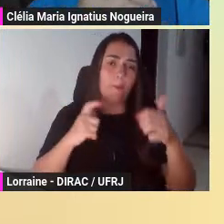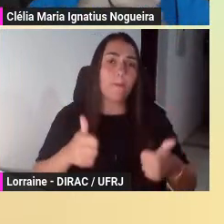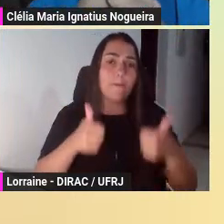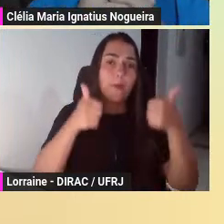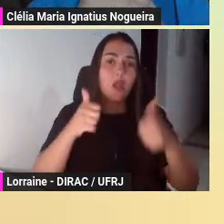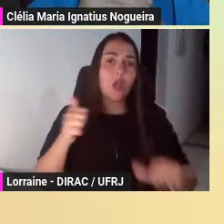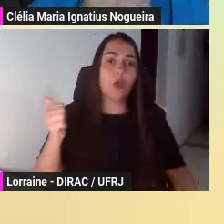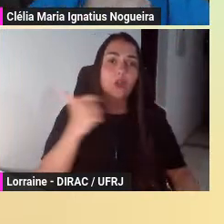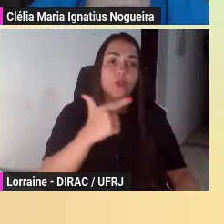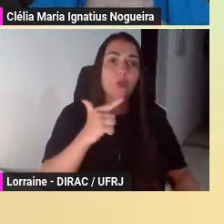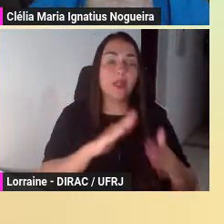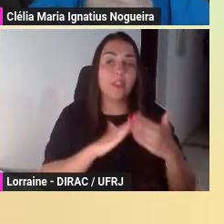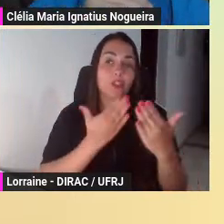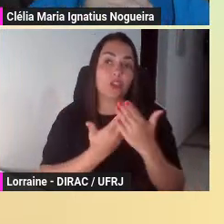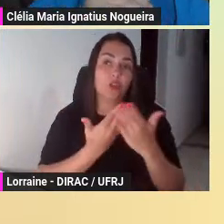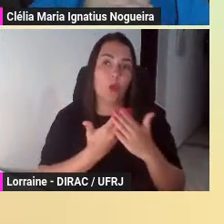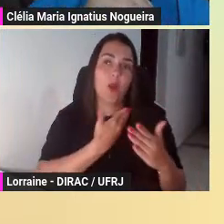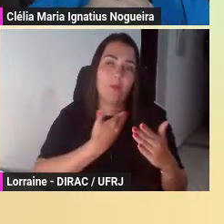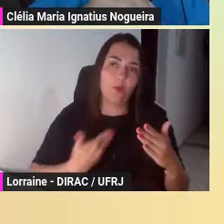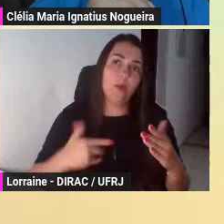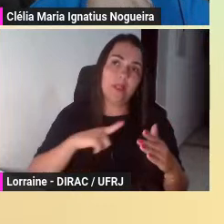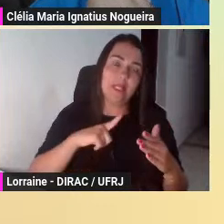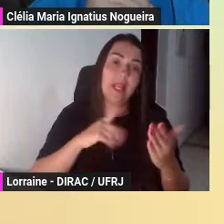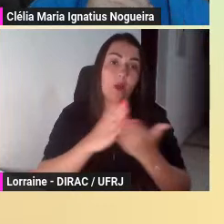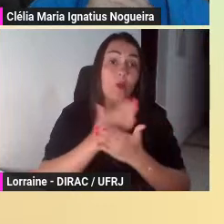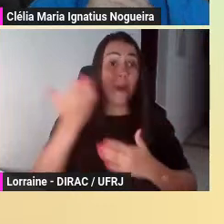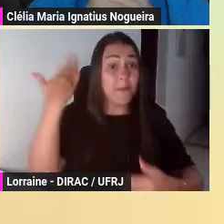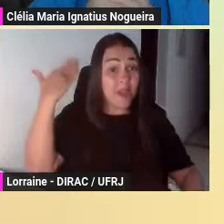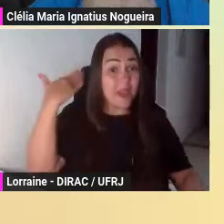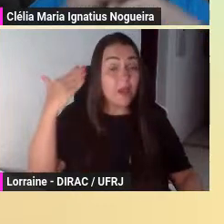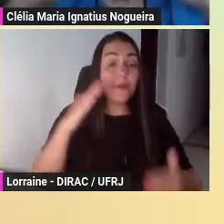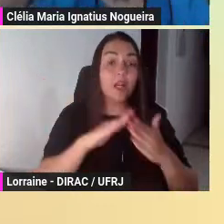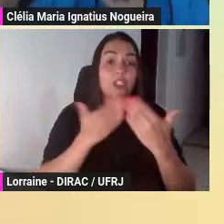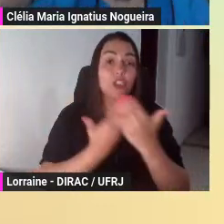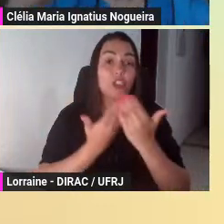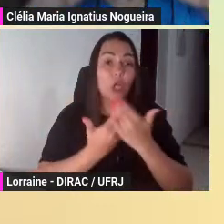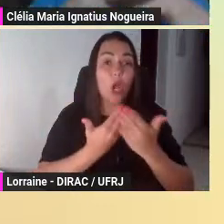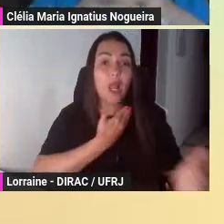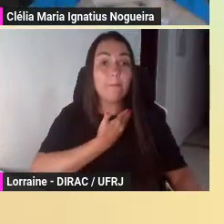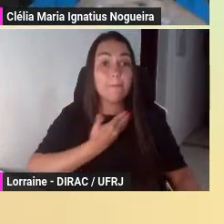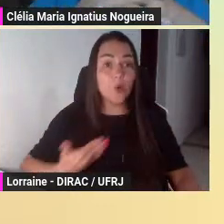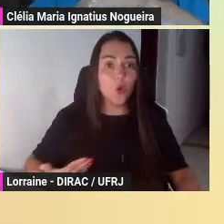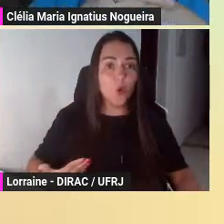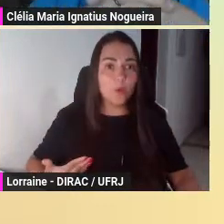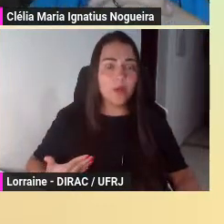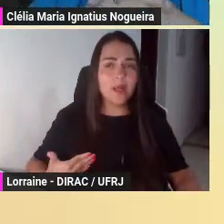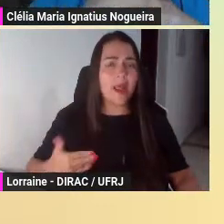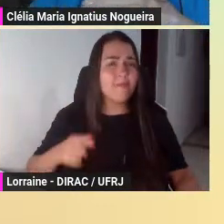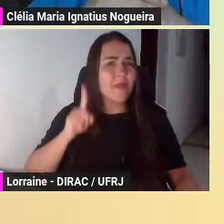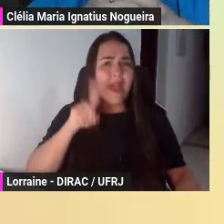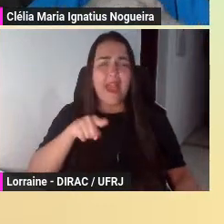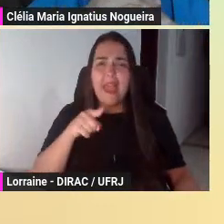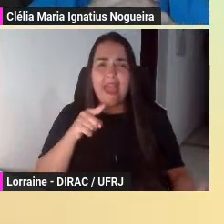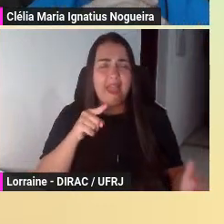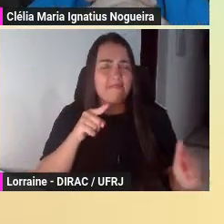as escolas públicas, na minha época, a escola pública era o máximo. E eu queria estudar,